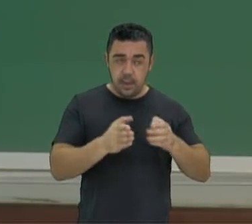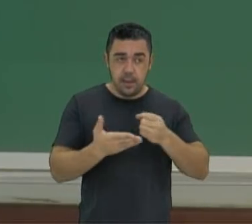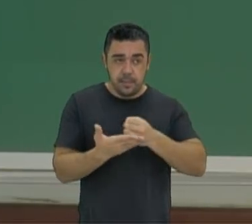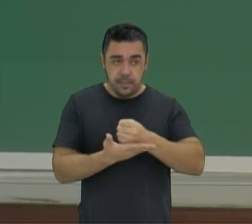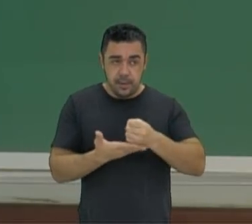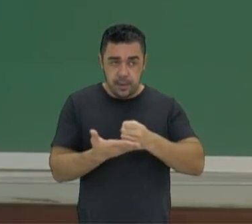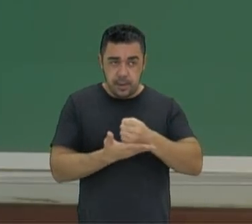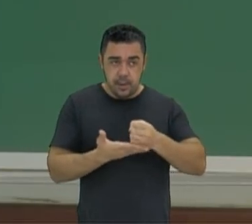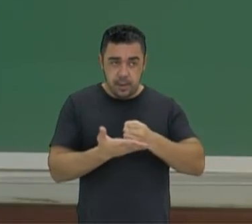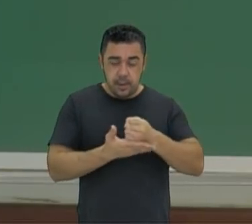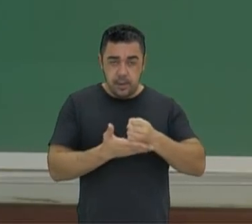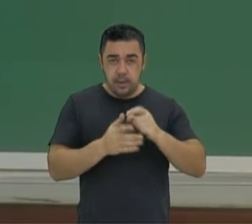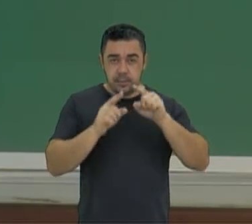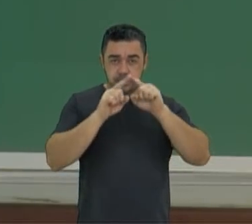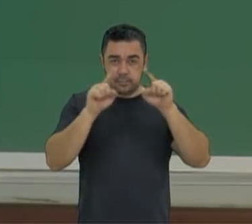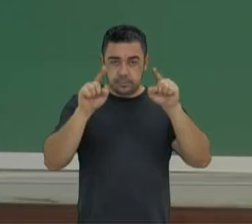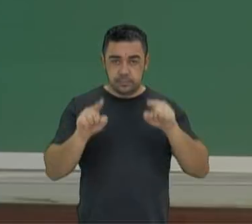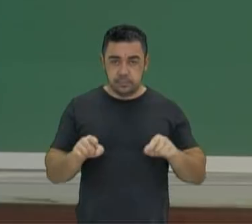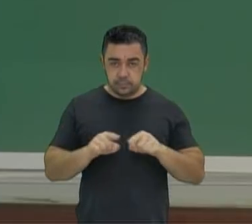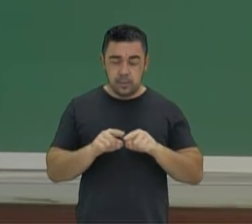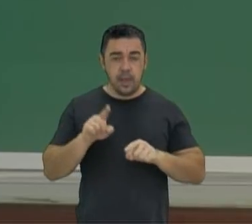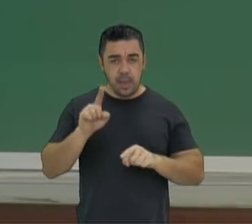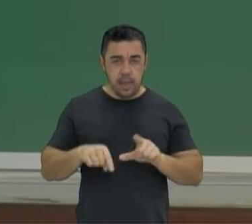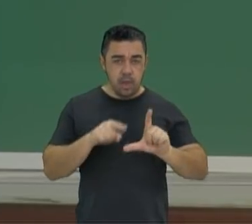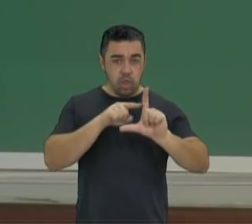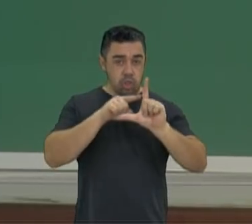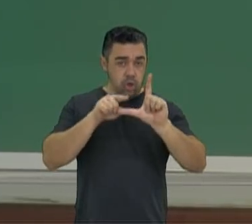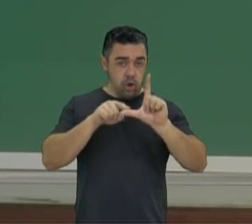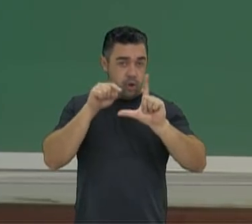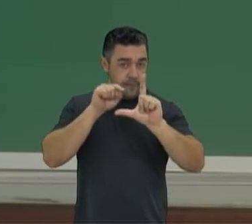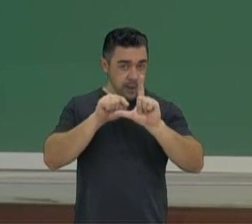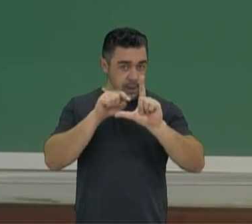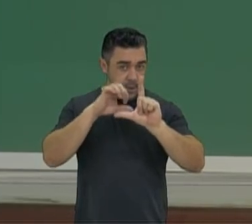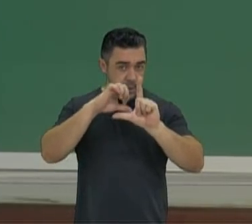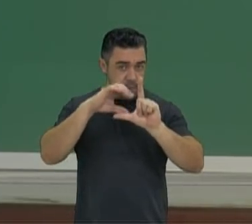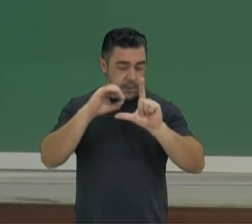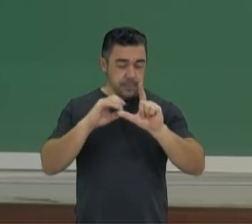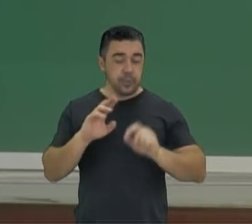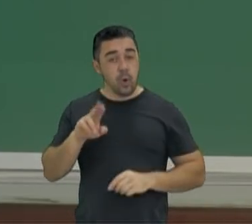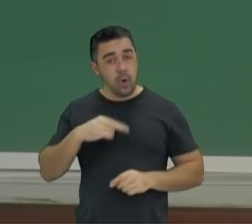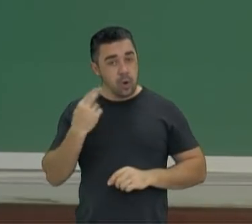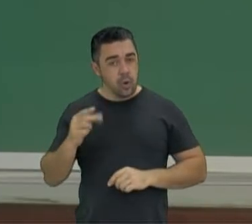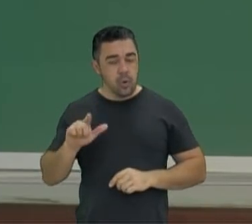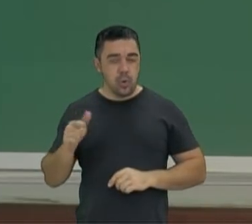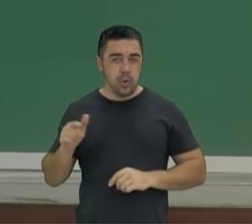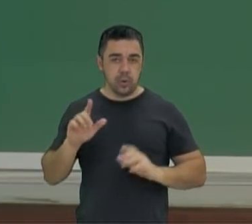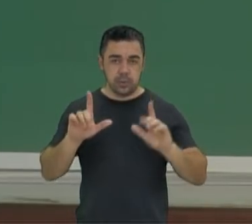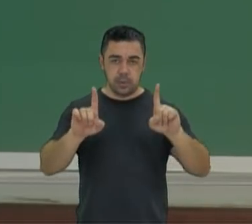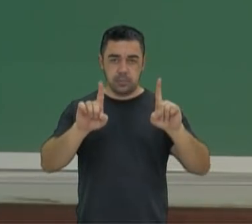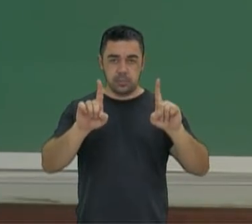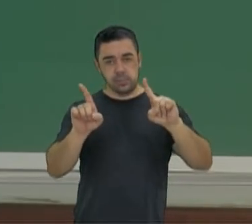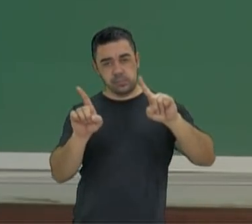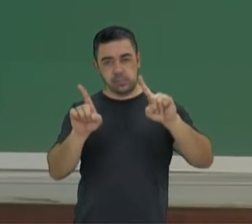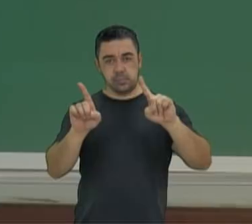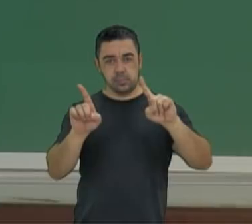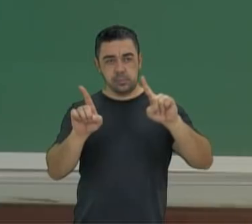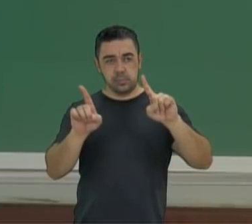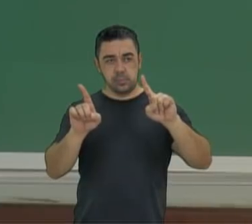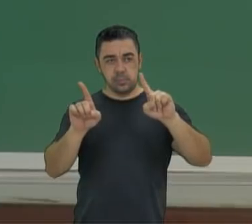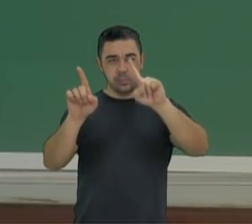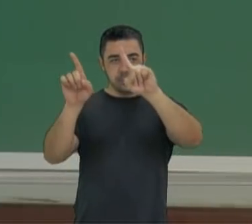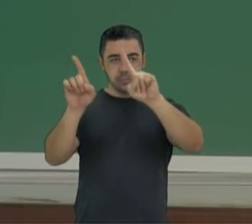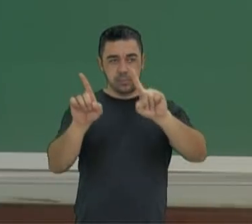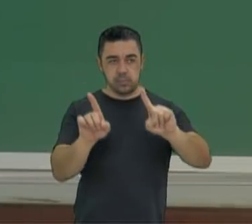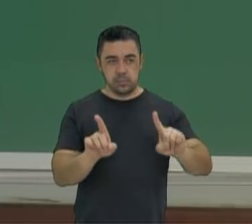base com a face lateral formam um ângulo de 90 graus, ou a gente tem prismas oblíquos, aqui, né, o centro aqui